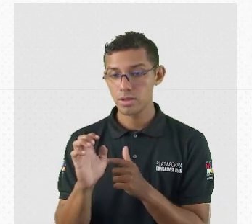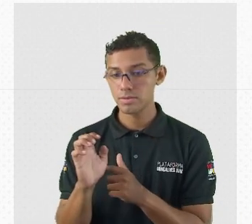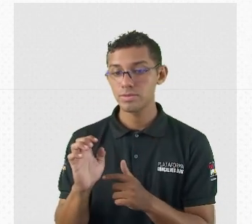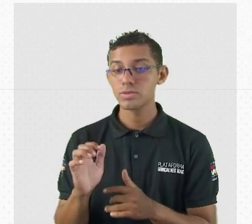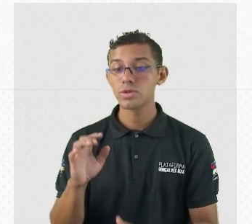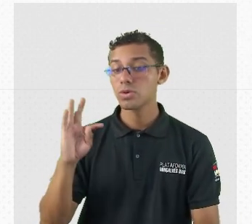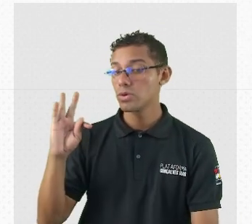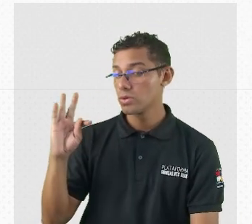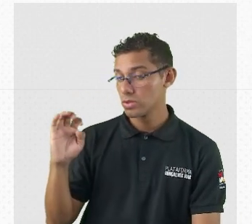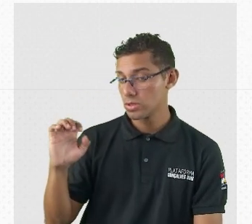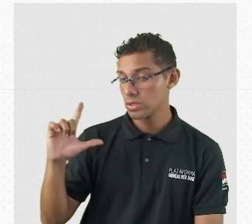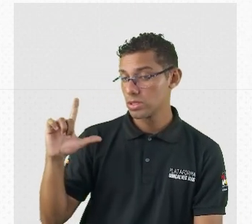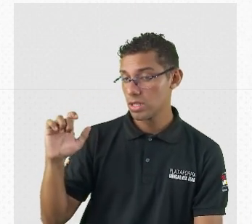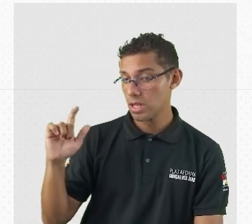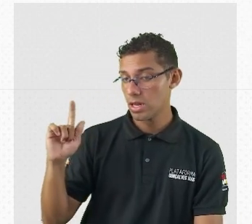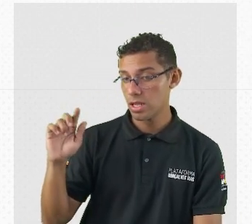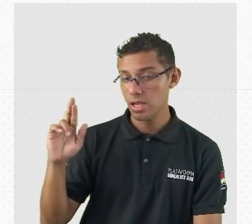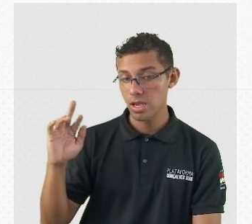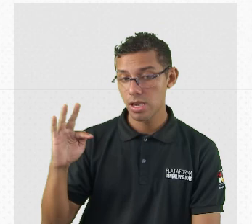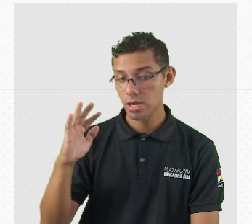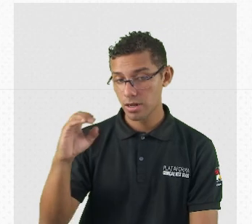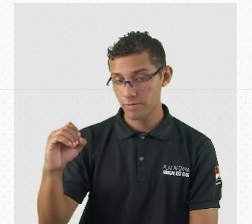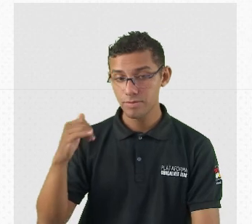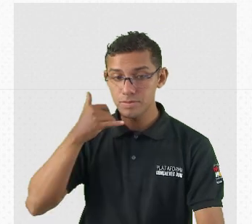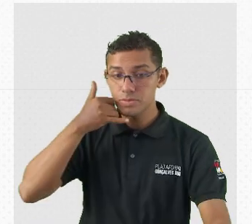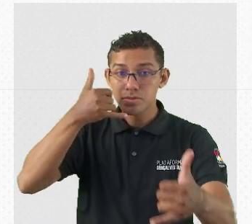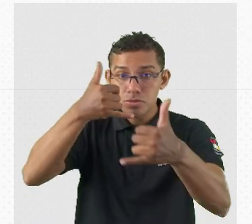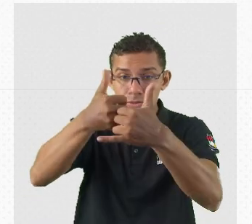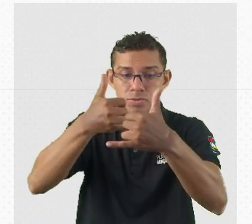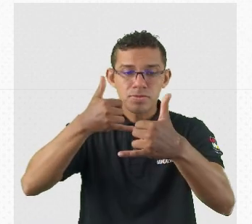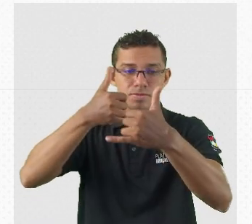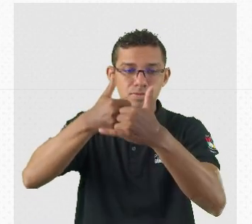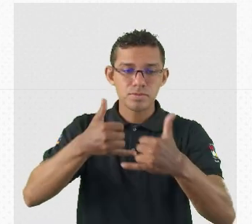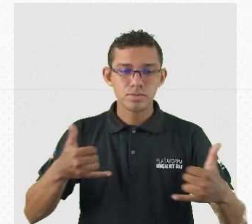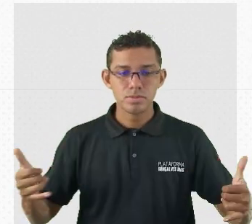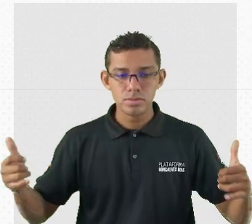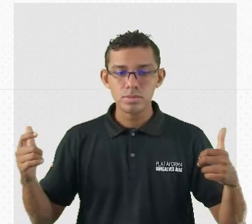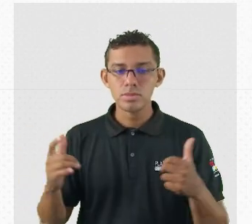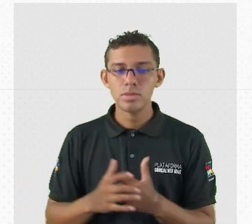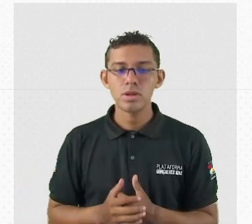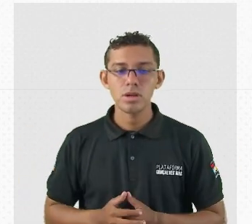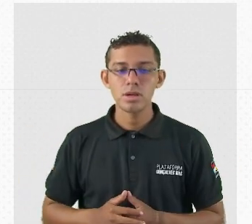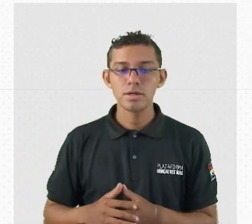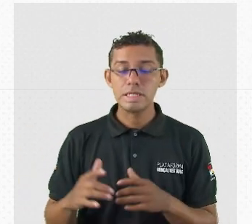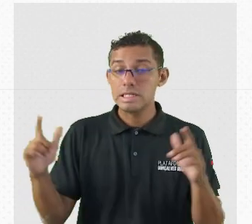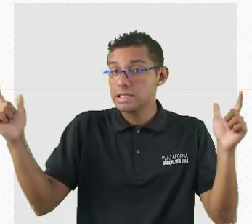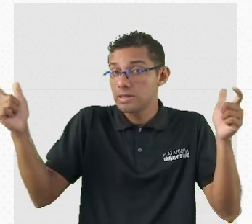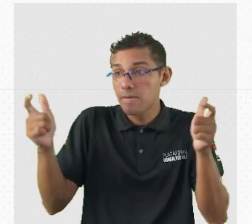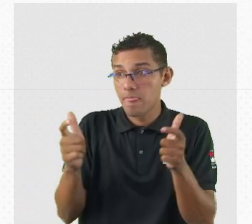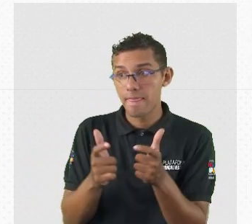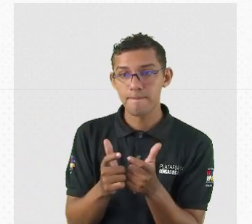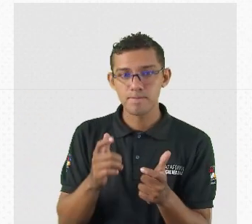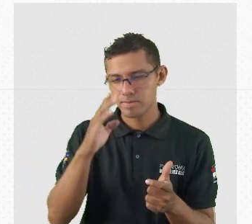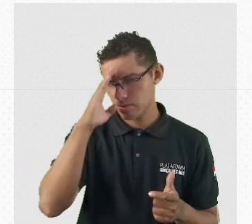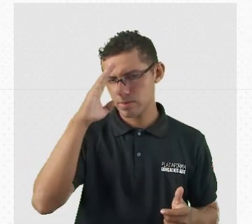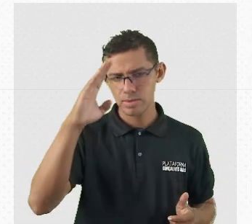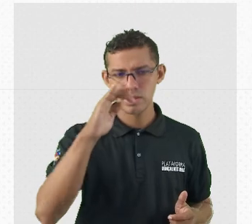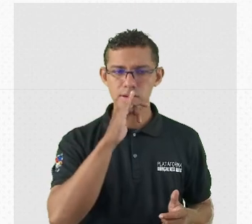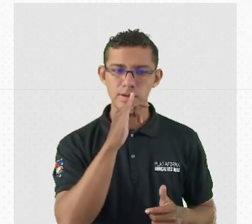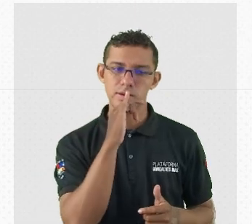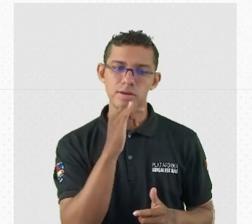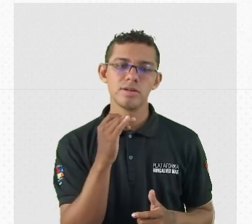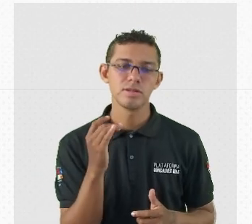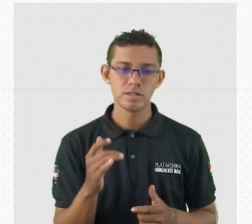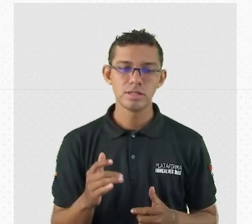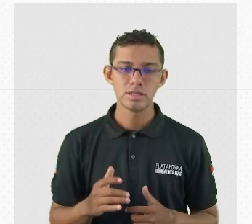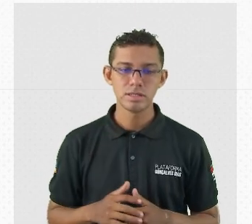telégrafo também, a gente começa a ter a evolução dos meios de comunicação, né? Diminuindo a distância, principalmente, né,